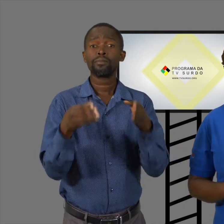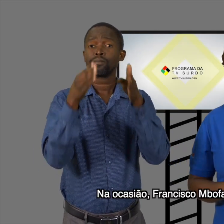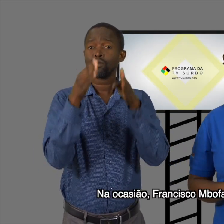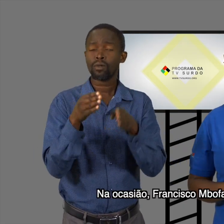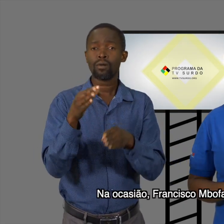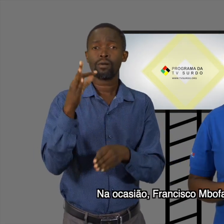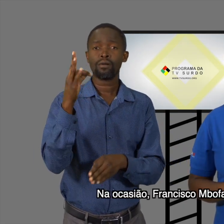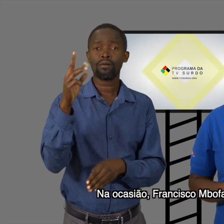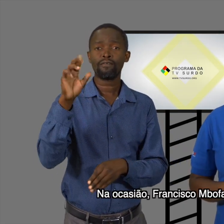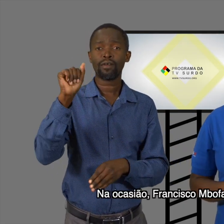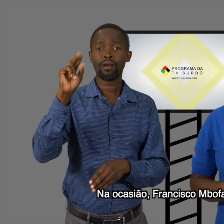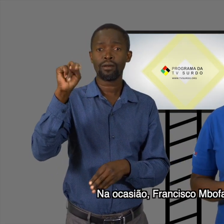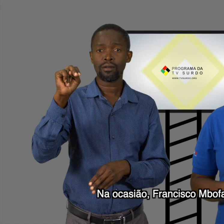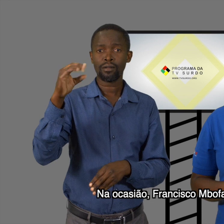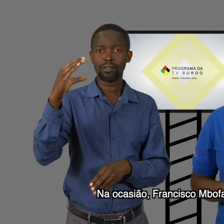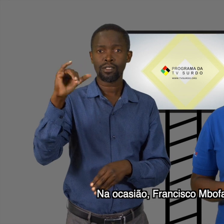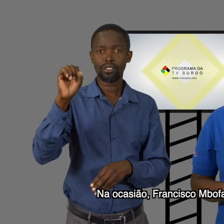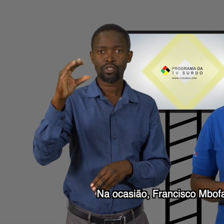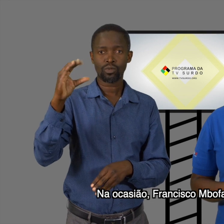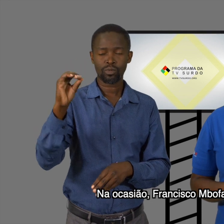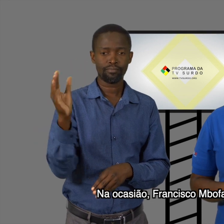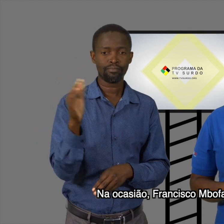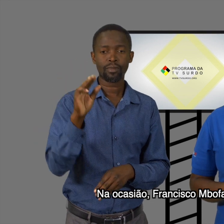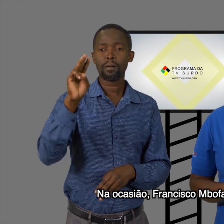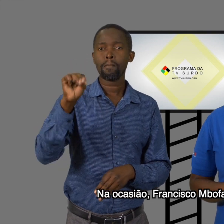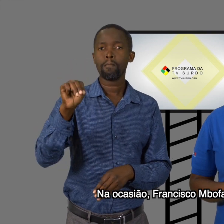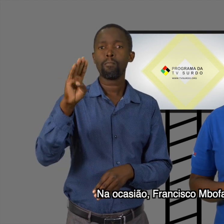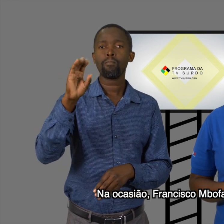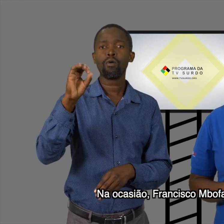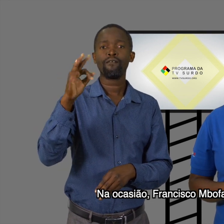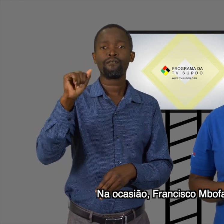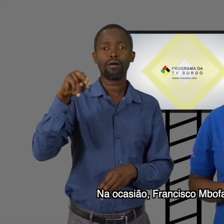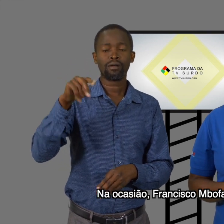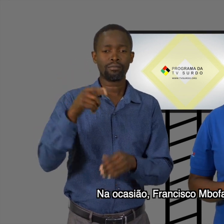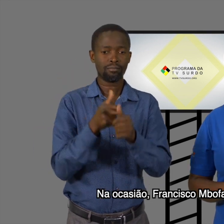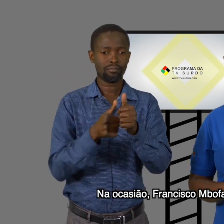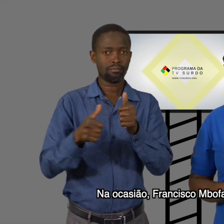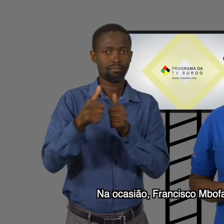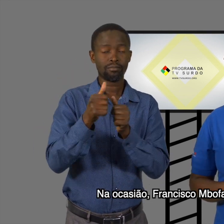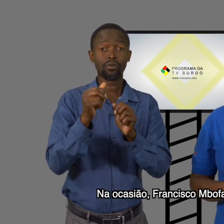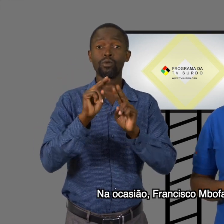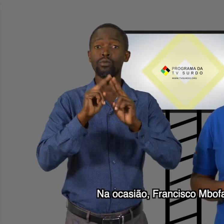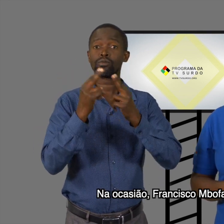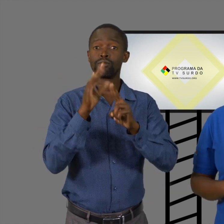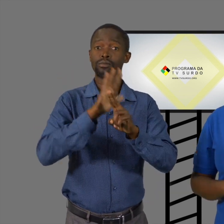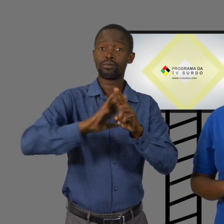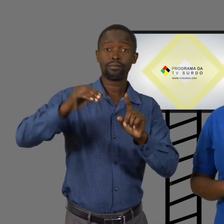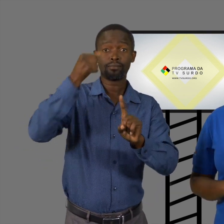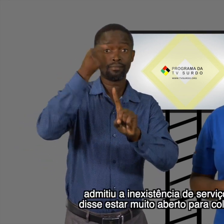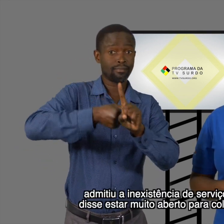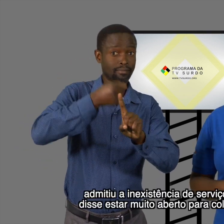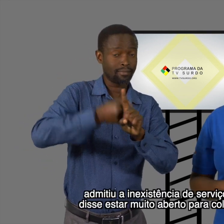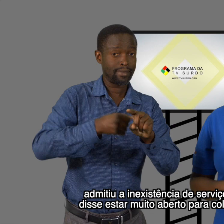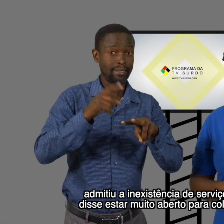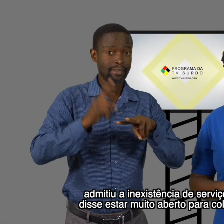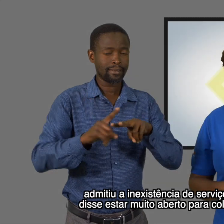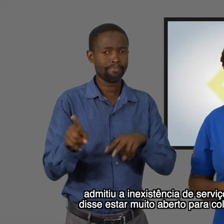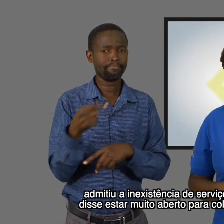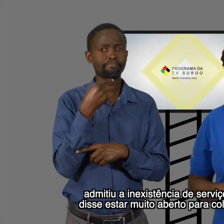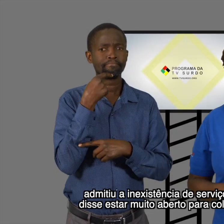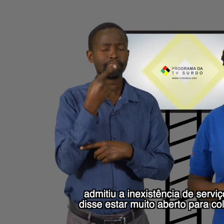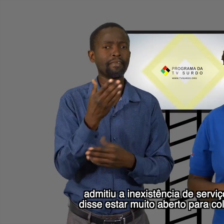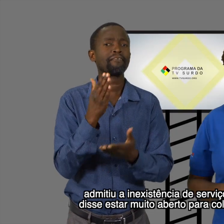Na ocasião, Francisco Mbofana, do Conselho Nacional de Combate ao Sida, admitiu a